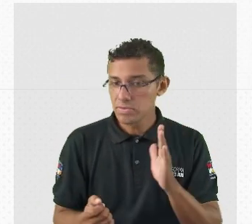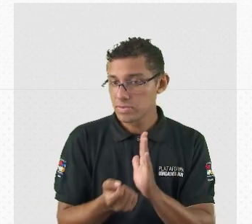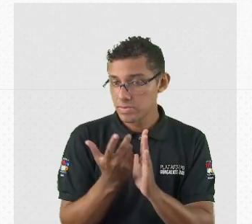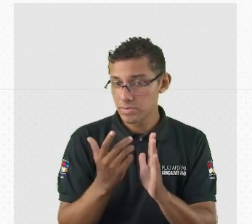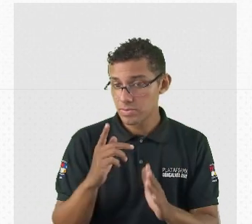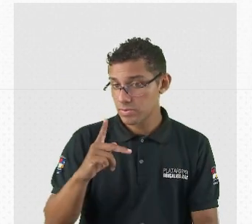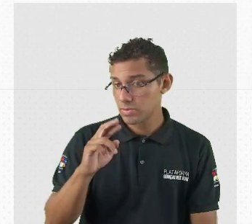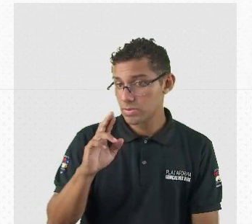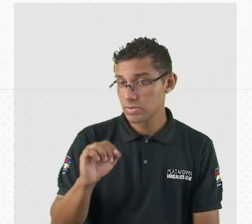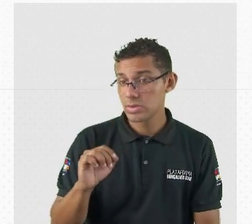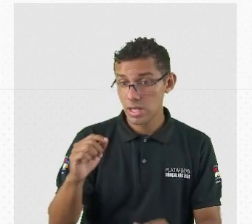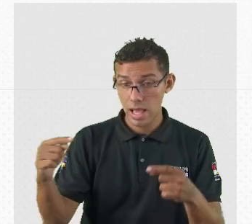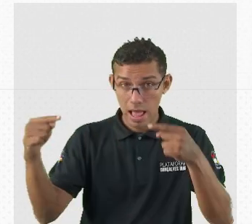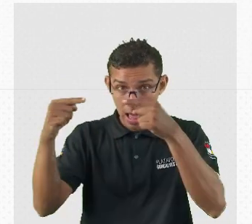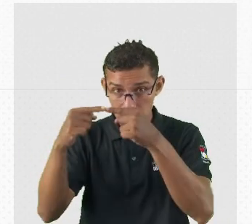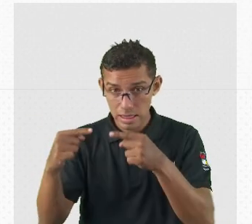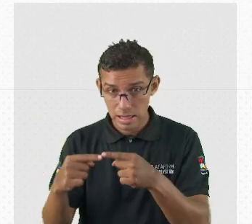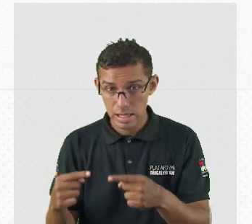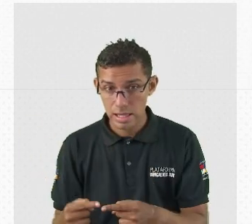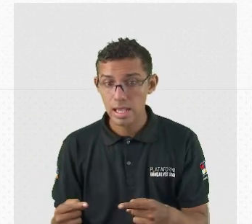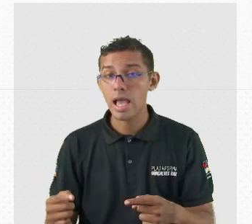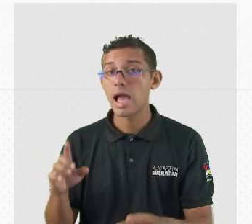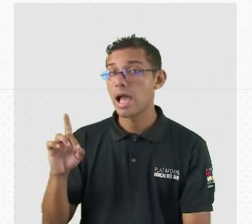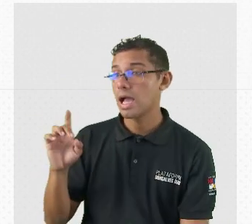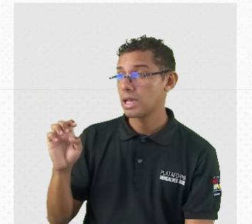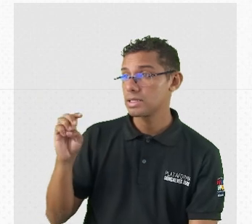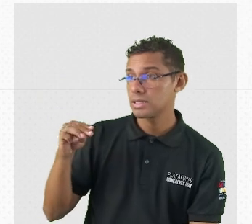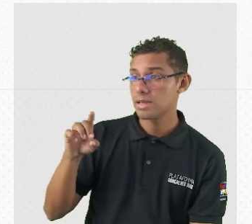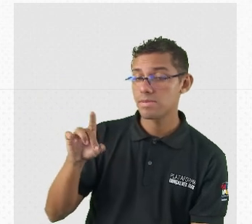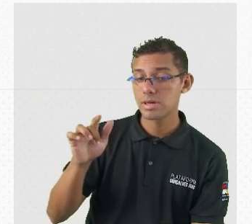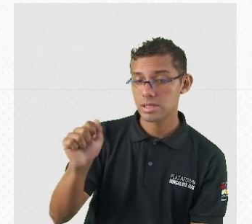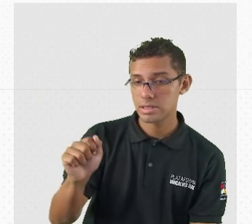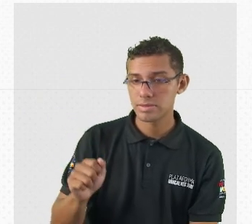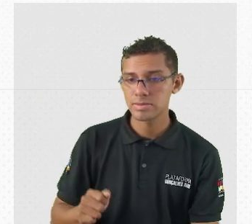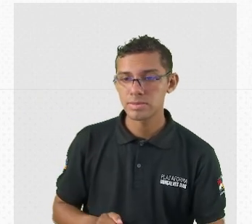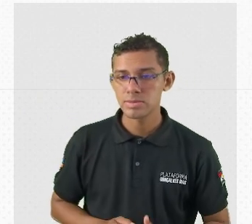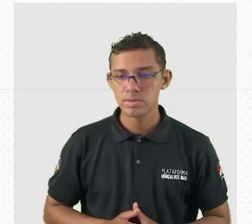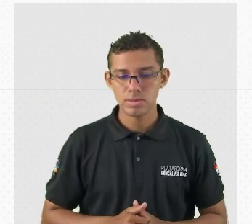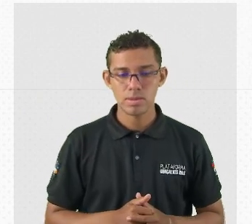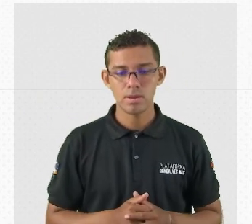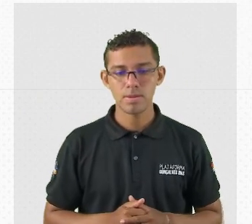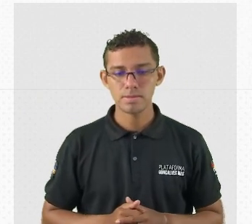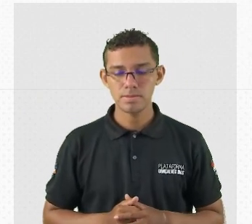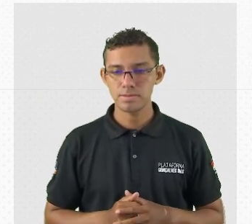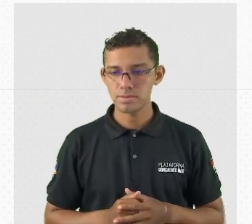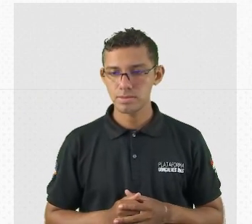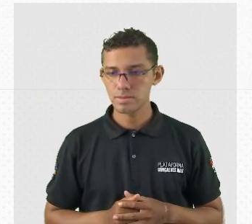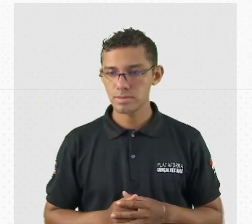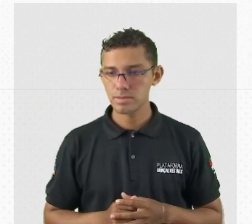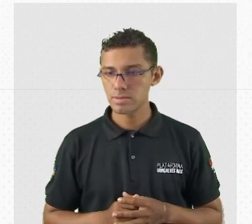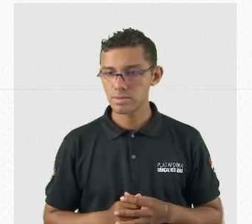produção adequada à demanda. Deixa eu botar aqui, ó, produção